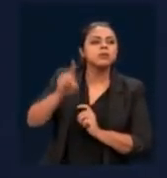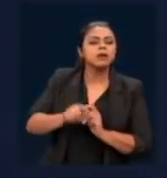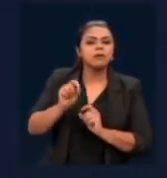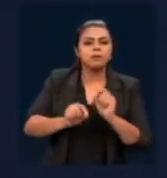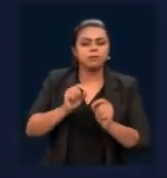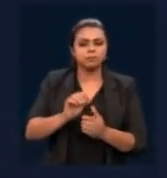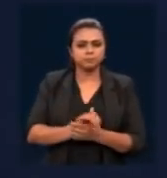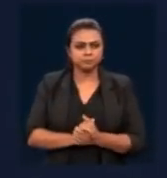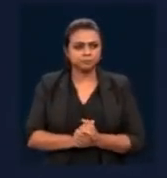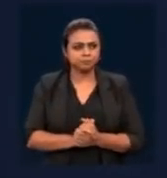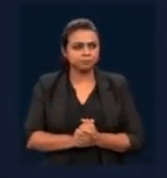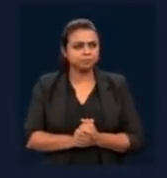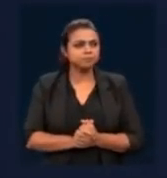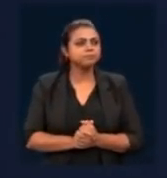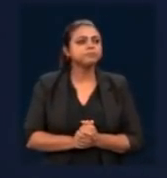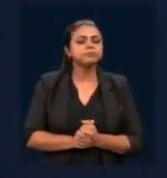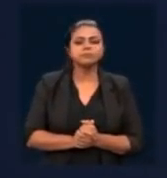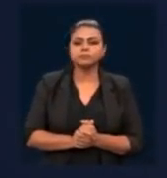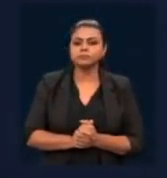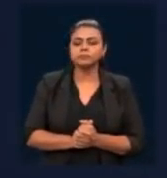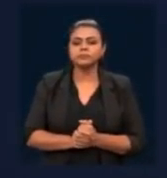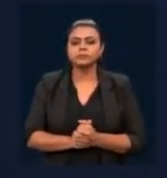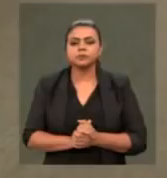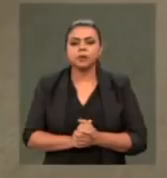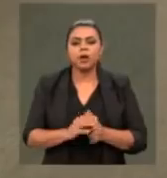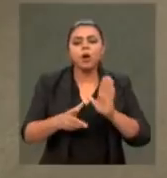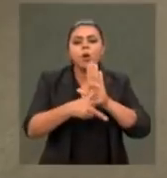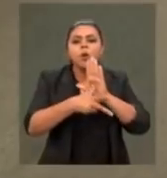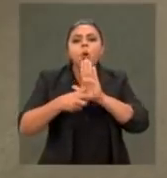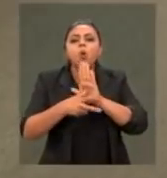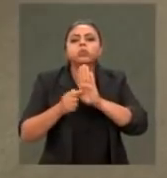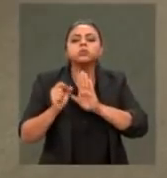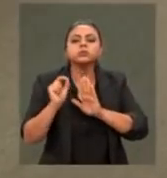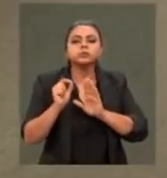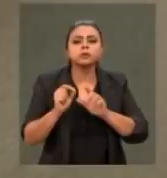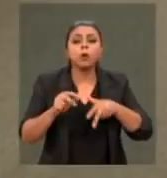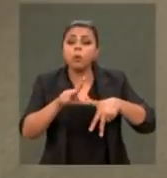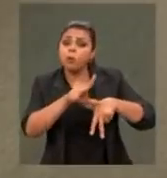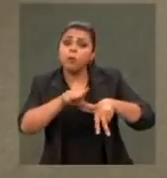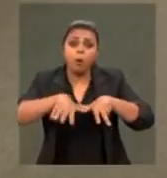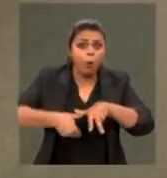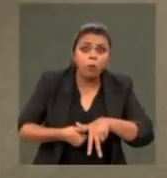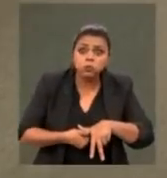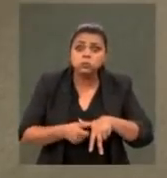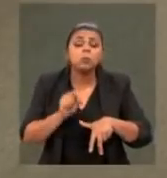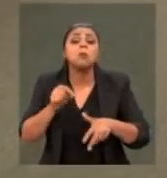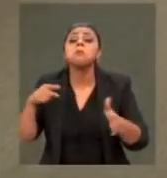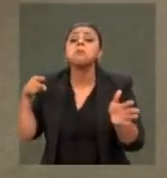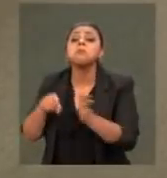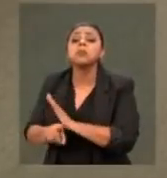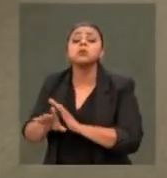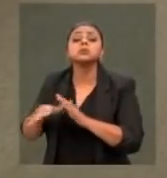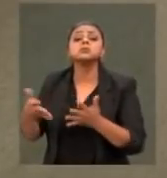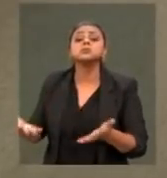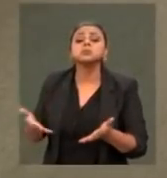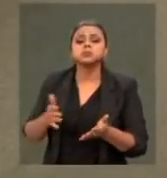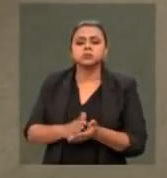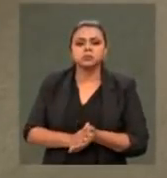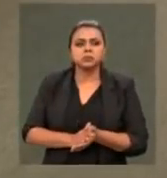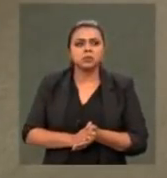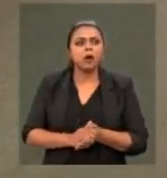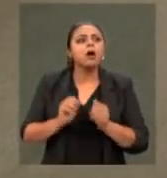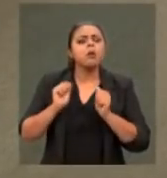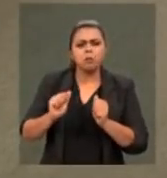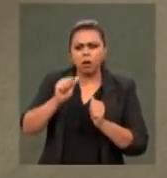seguinte corrupção por favor candidato para quem vai a pergunta quem eu posso perguntar o senhor